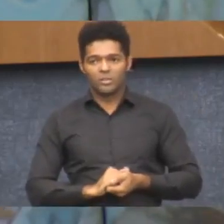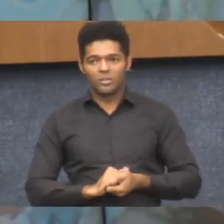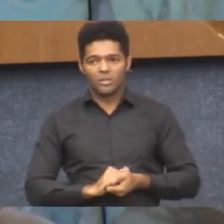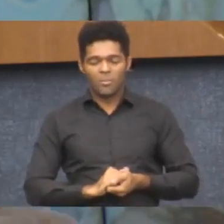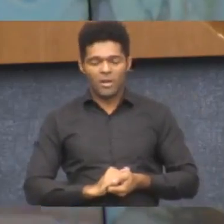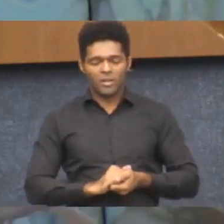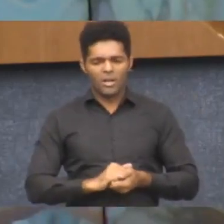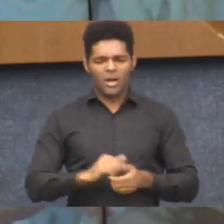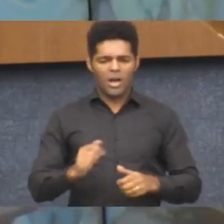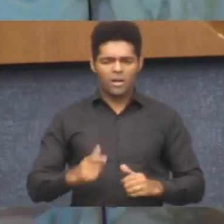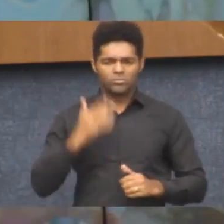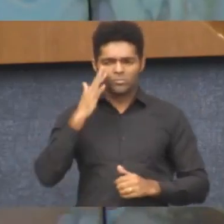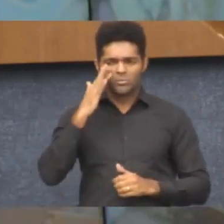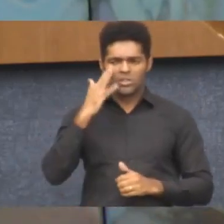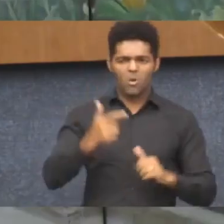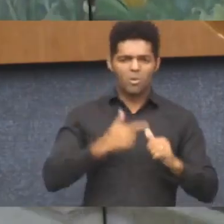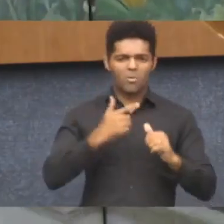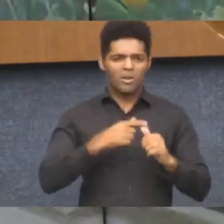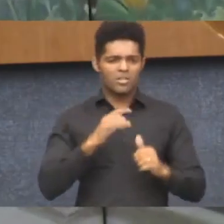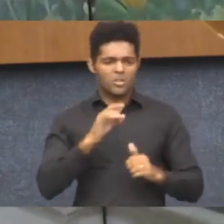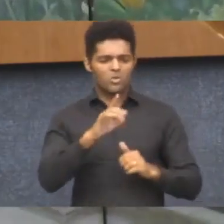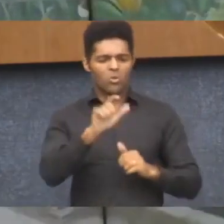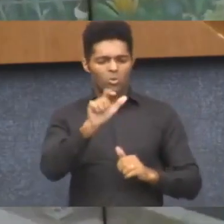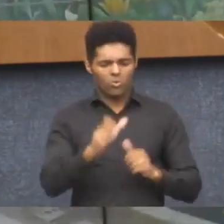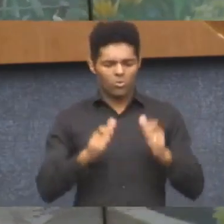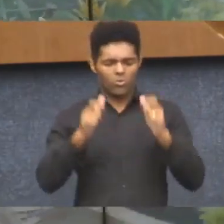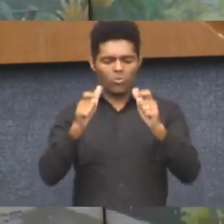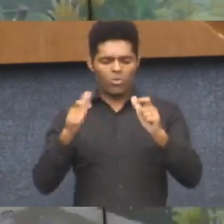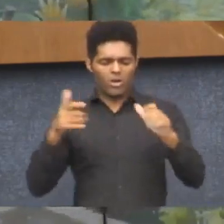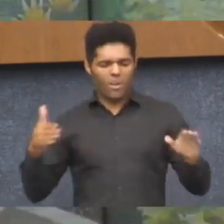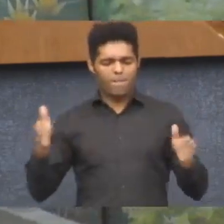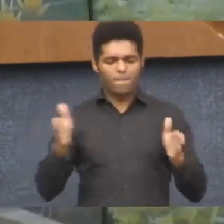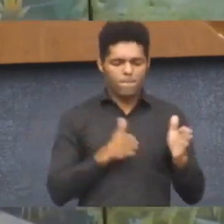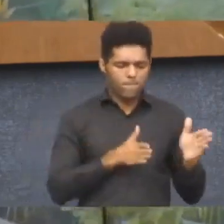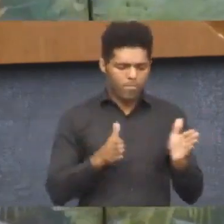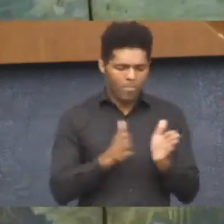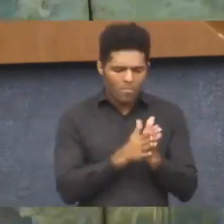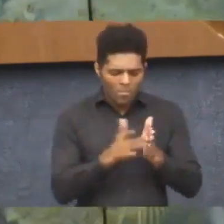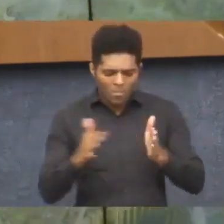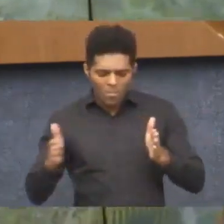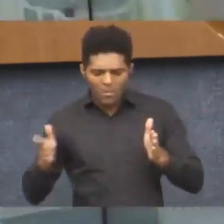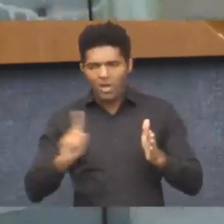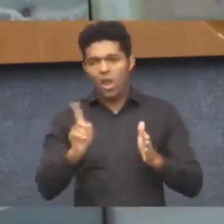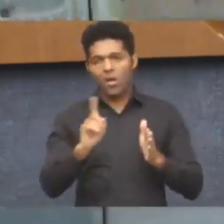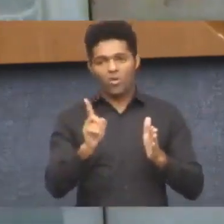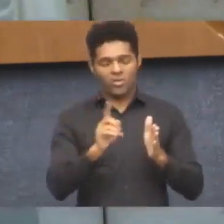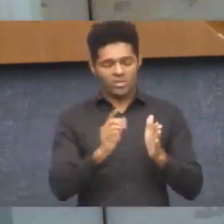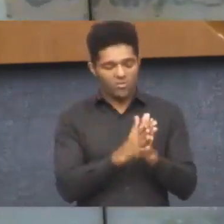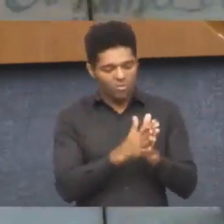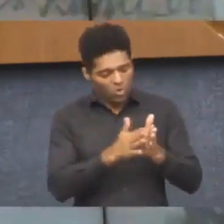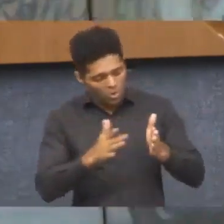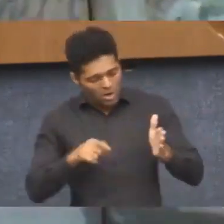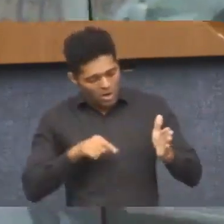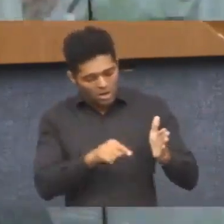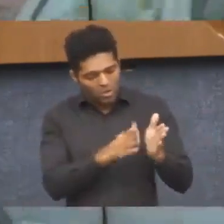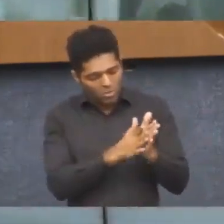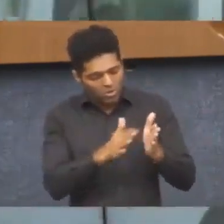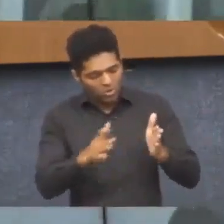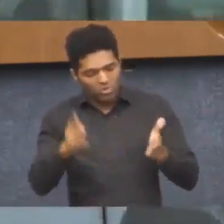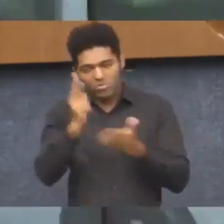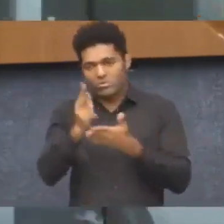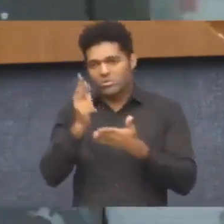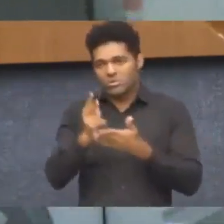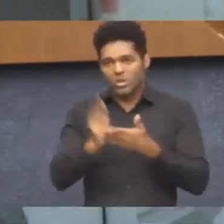Para que a atenção primária não seja só um local de passagem de um profissional que quer fazer uma outra especialidade, né? Mas que ele esteja